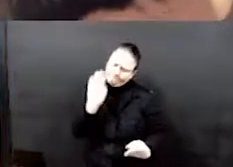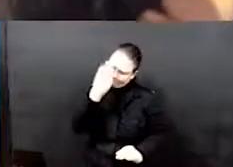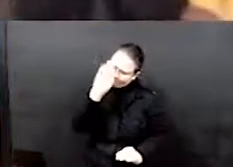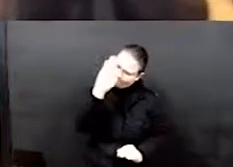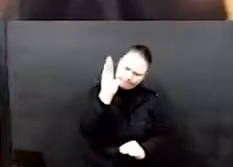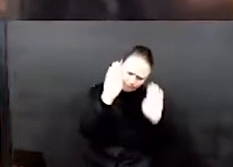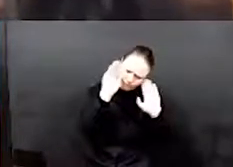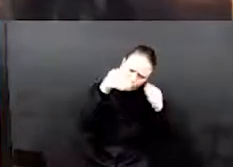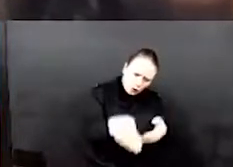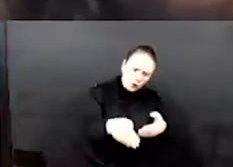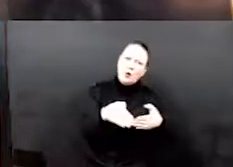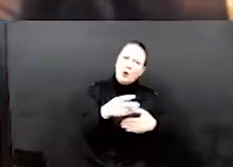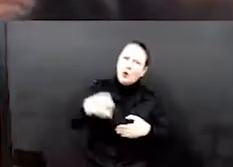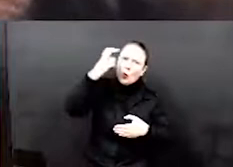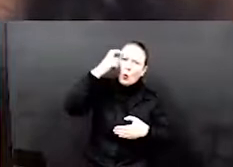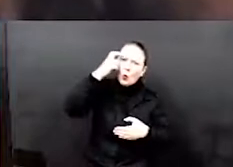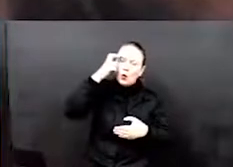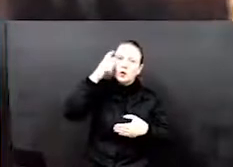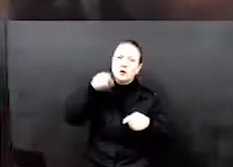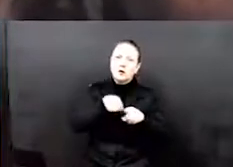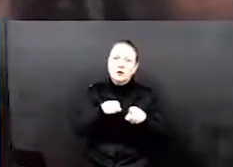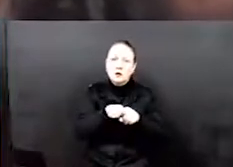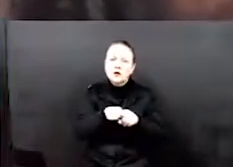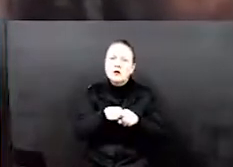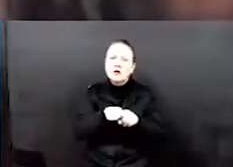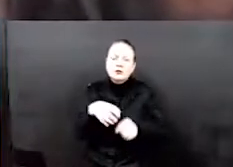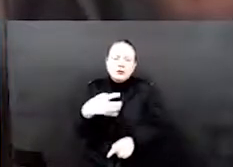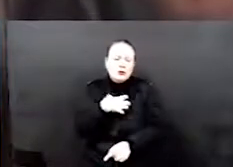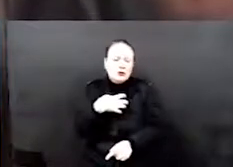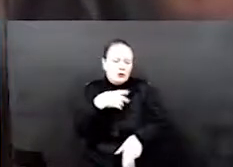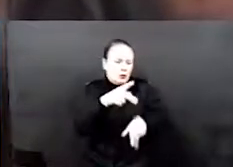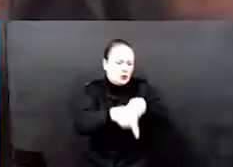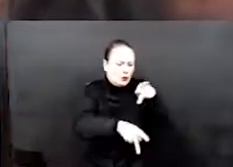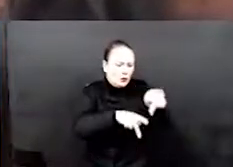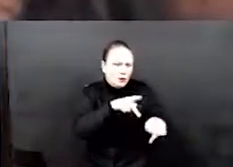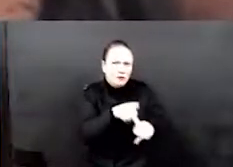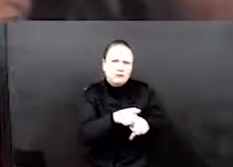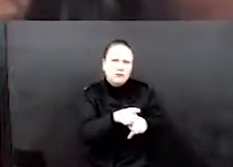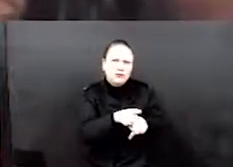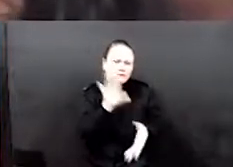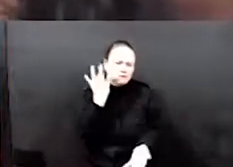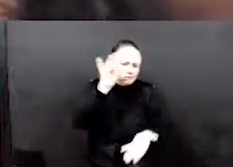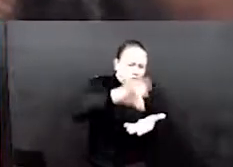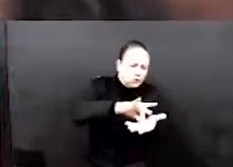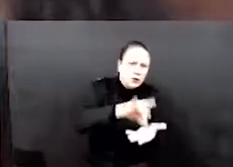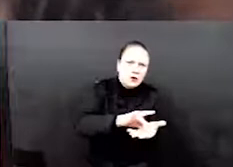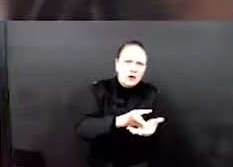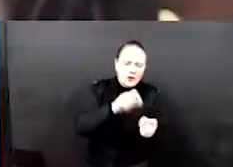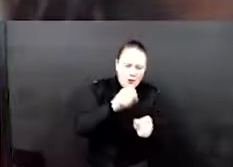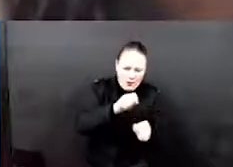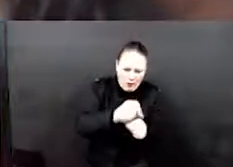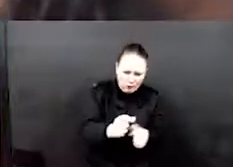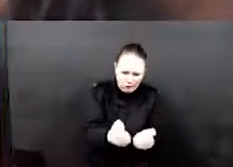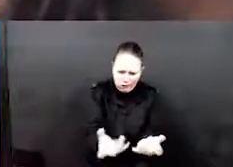assim. De muita, muita cura. Lidar com esse taoísmo de um povo originário que acende a fogueira, que dança em